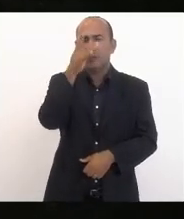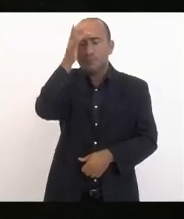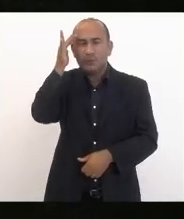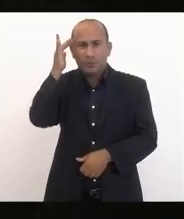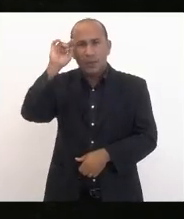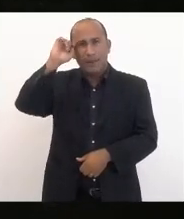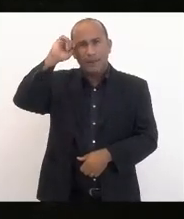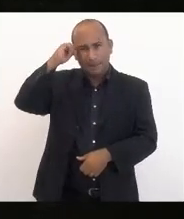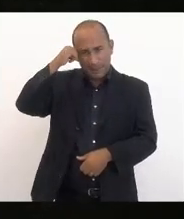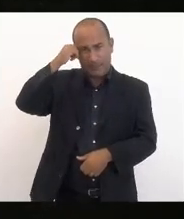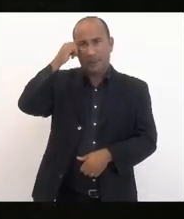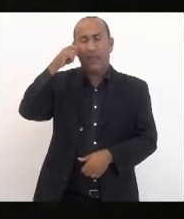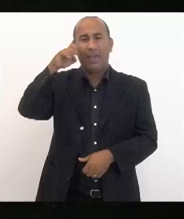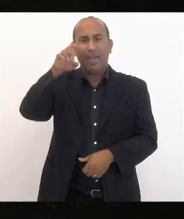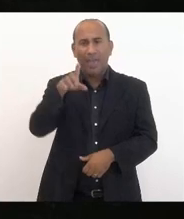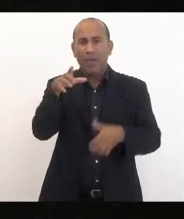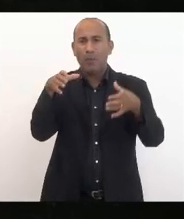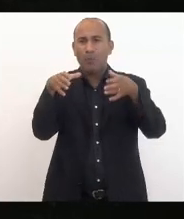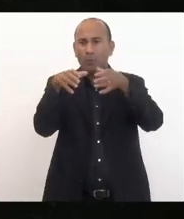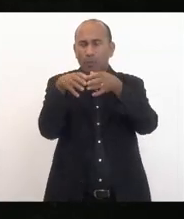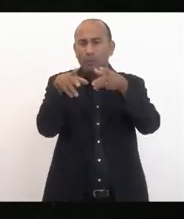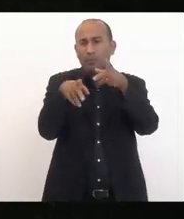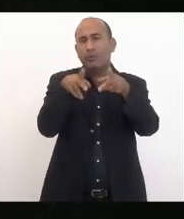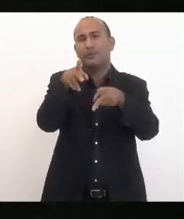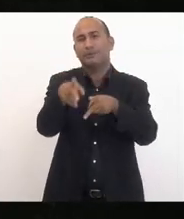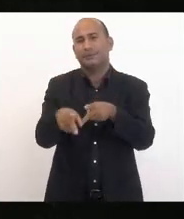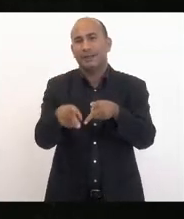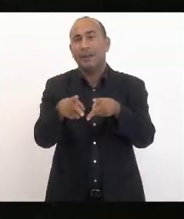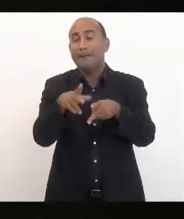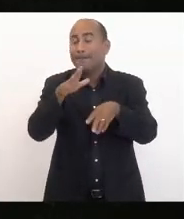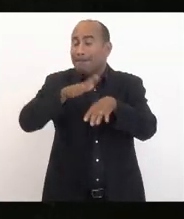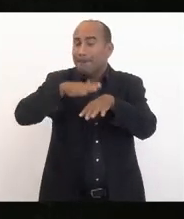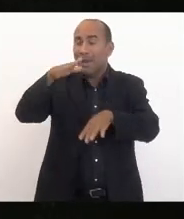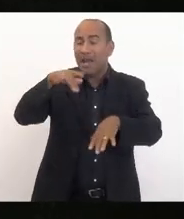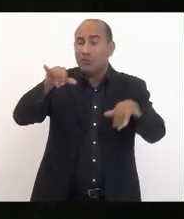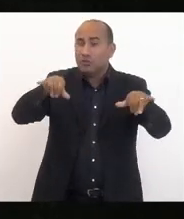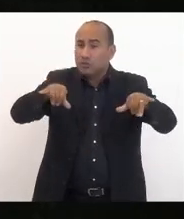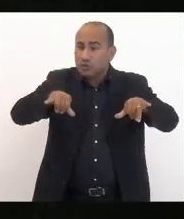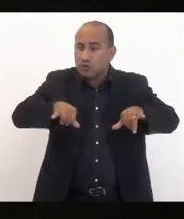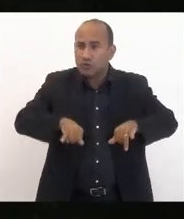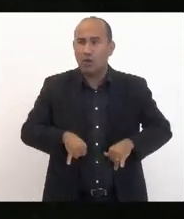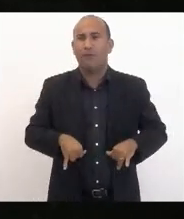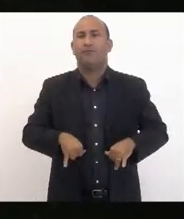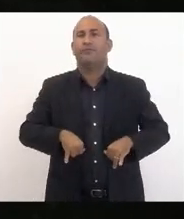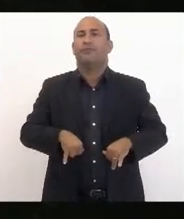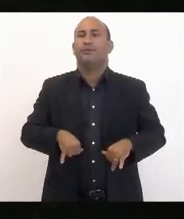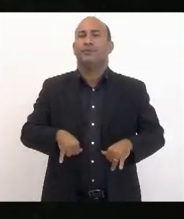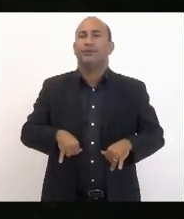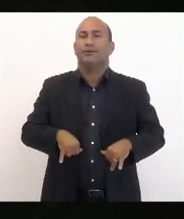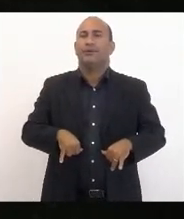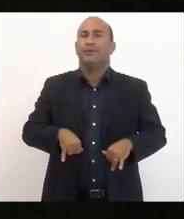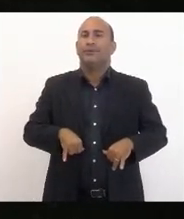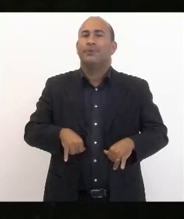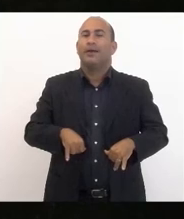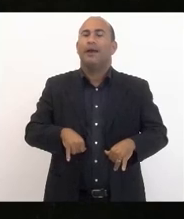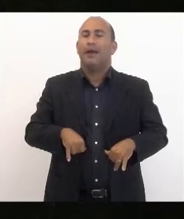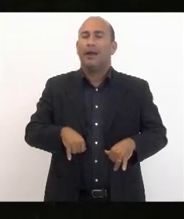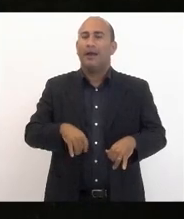negras são o grupo populacional no Brasil que mais sofre os processos de